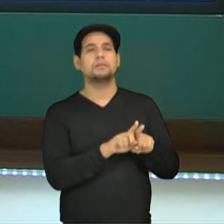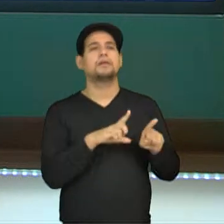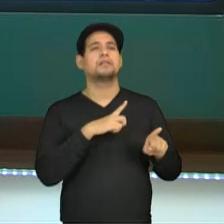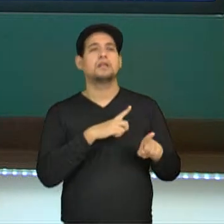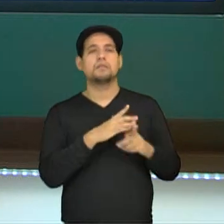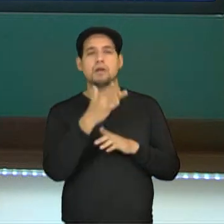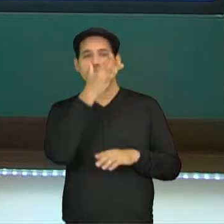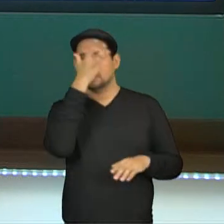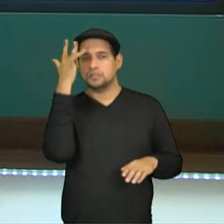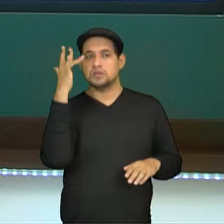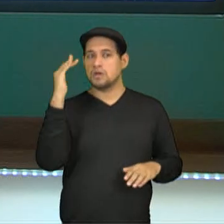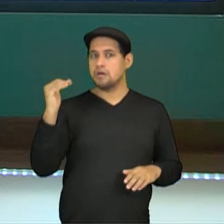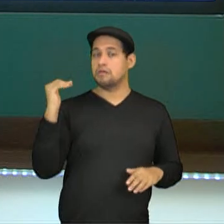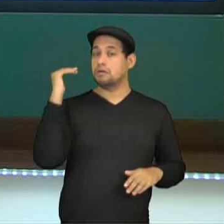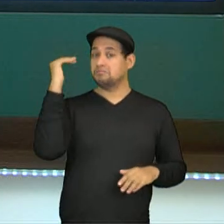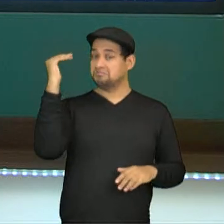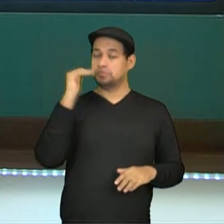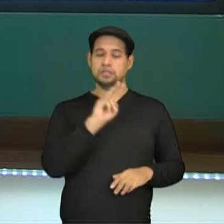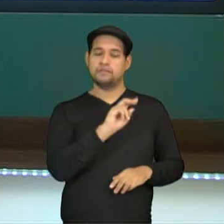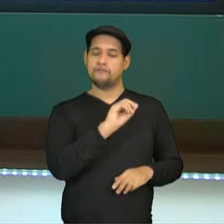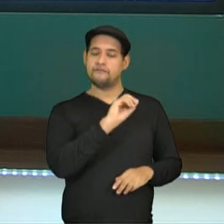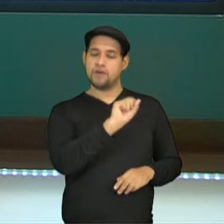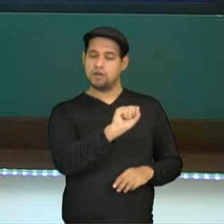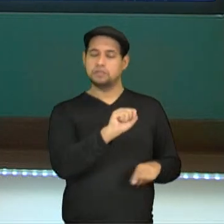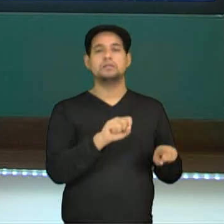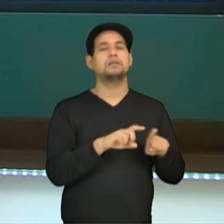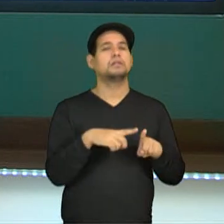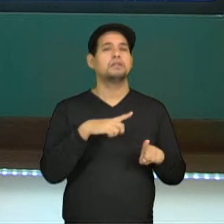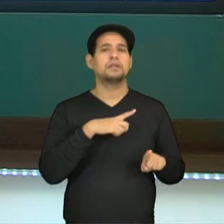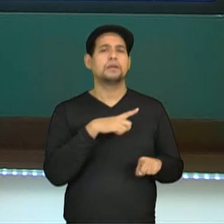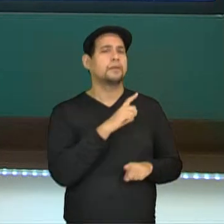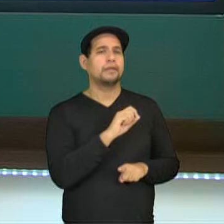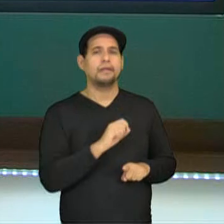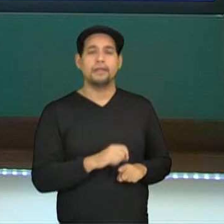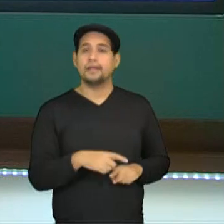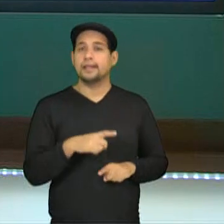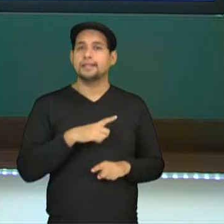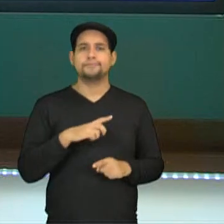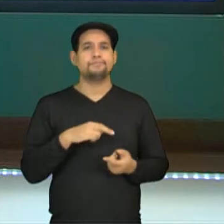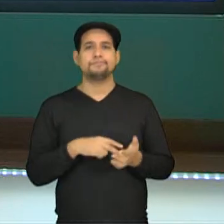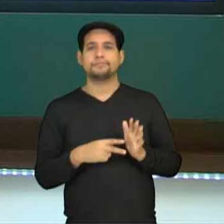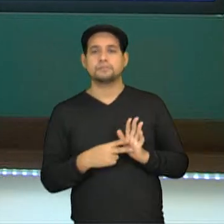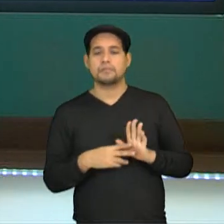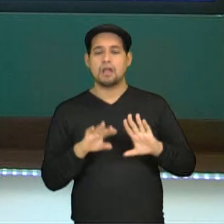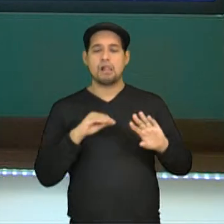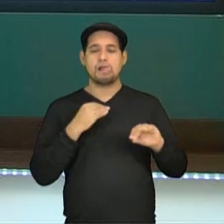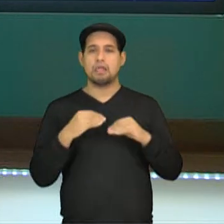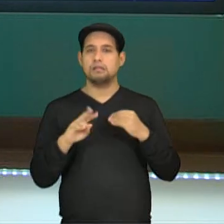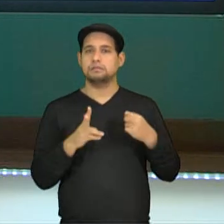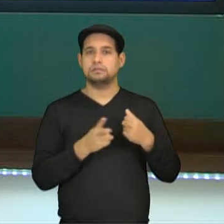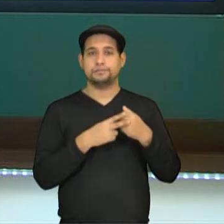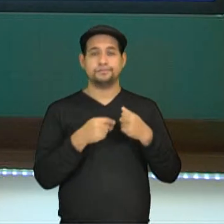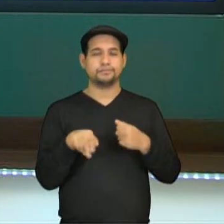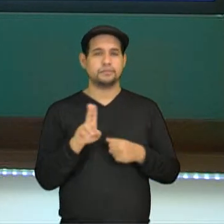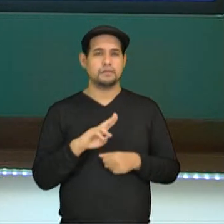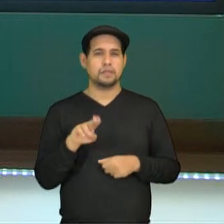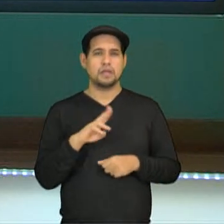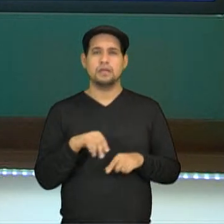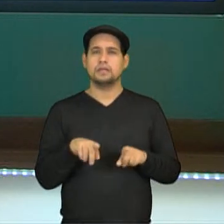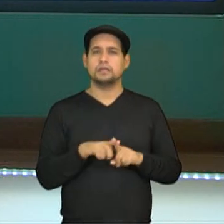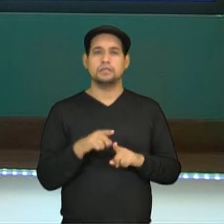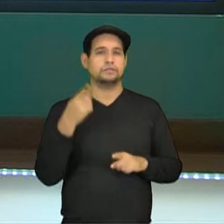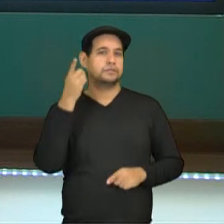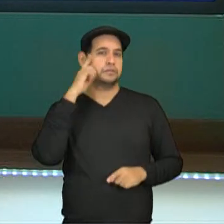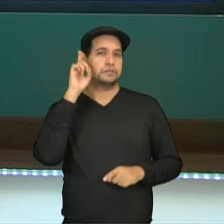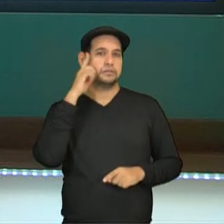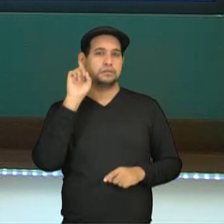com alguém da nobreza, né? Então, esse possuís não é uma flexão verbal recorrentemente utilizada no dia a